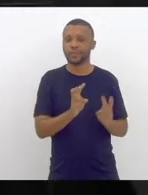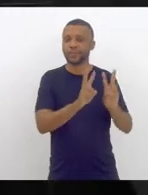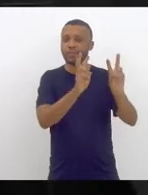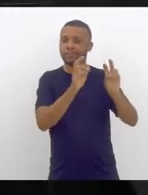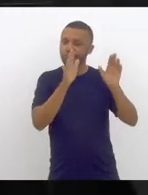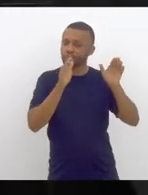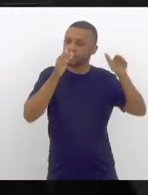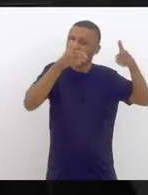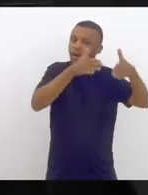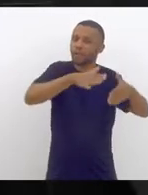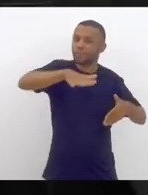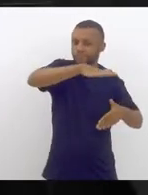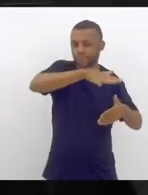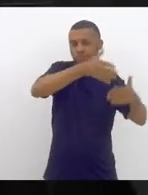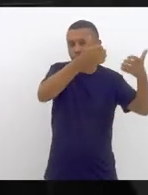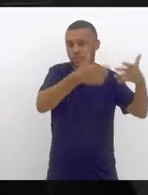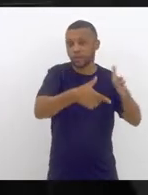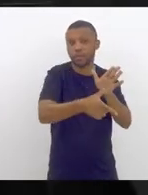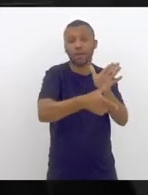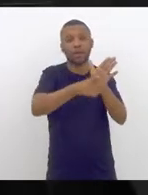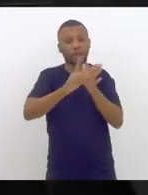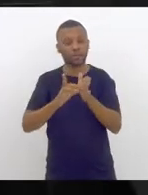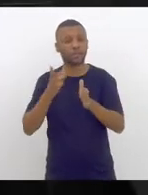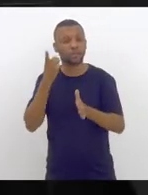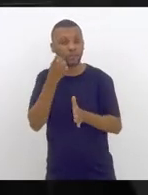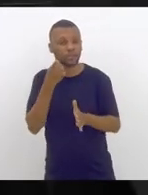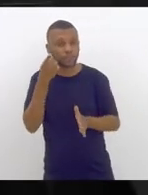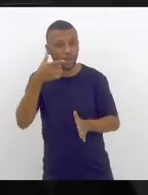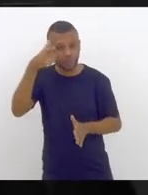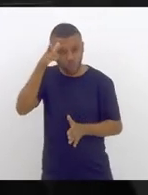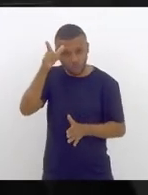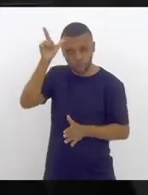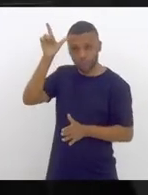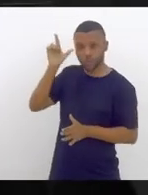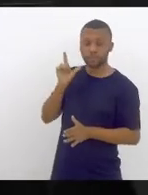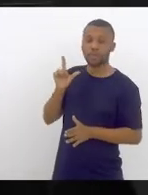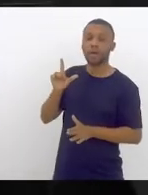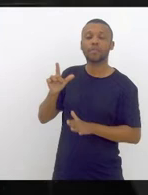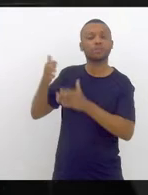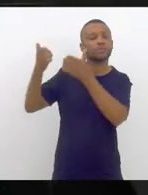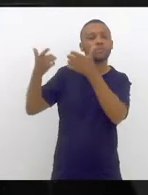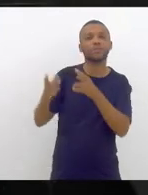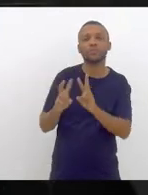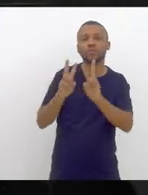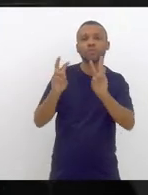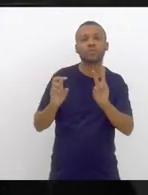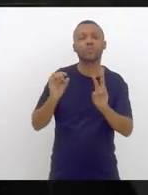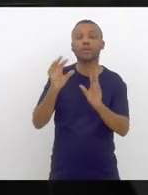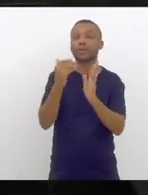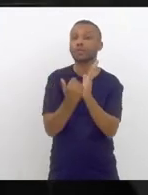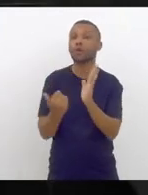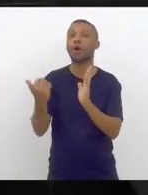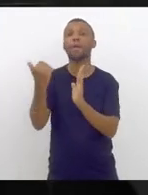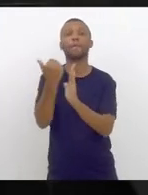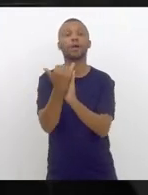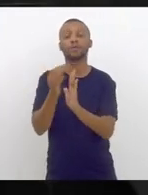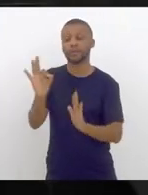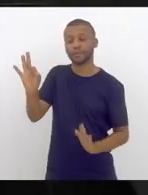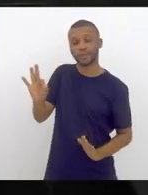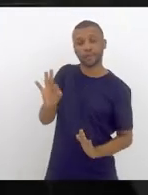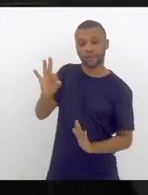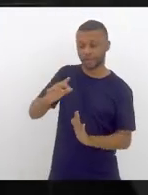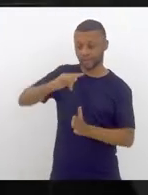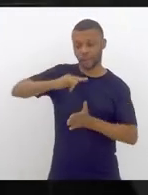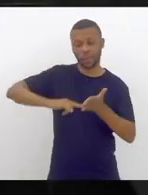aspecto mencionado pelo Deputado Luiz Paulo a respeito da majoração da tarifa de água